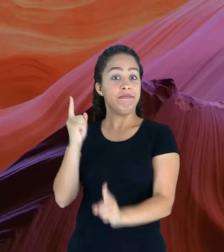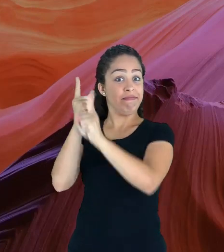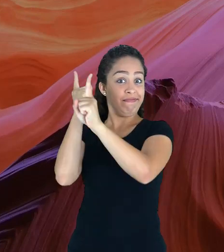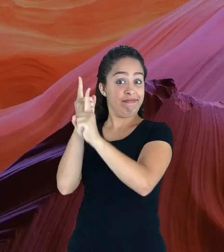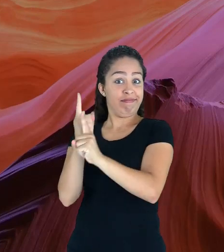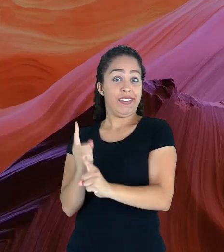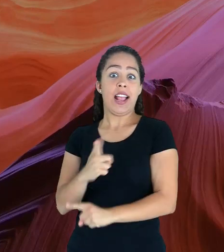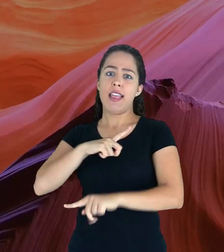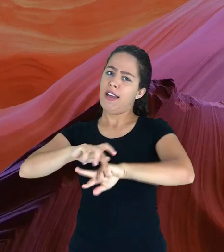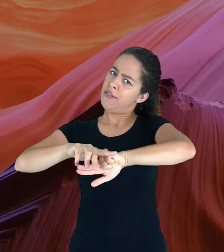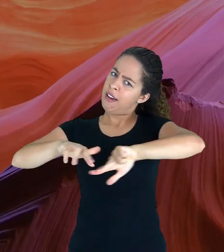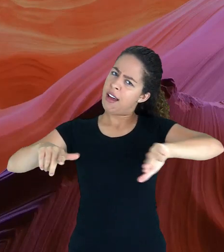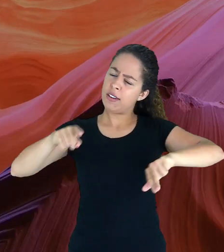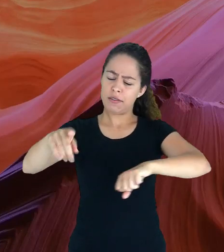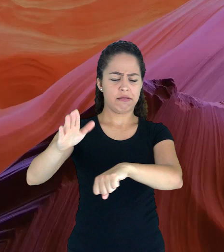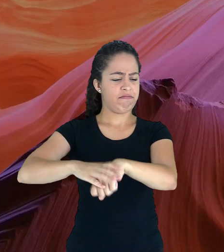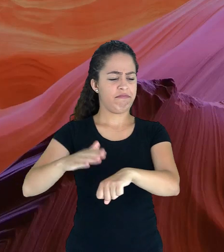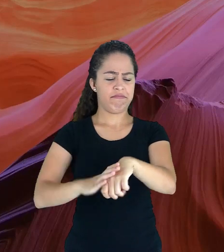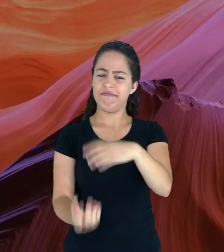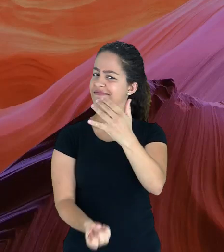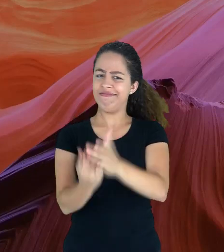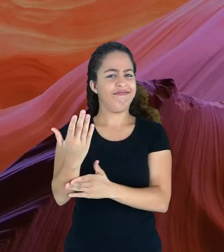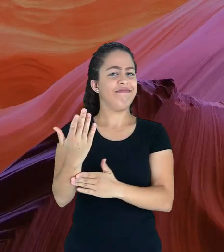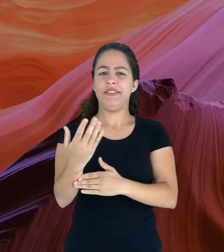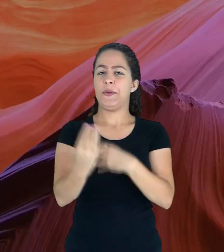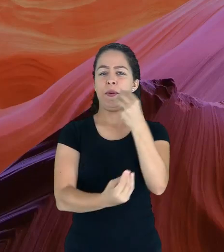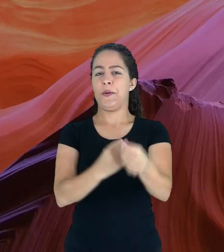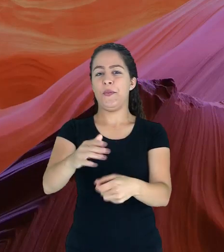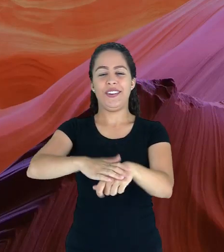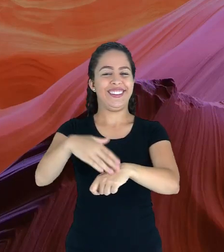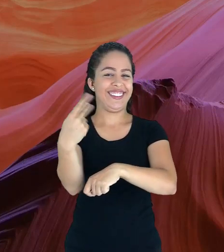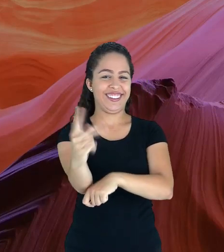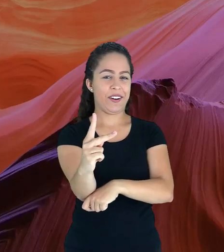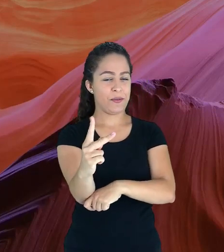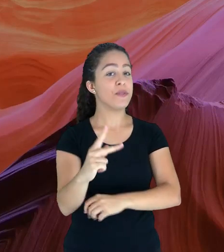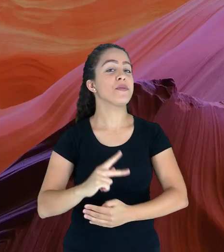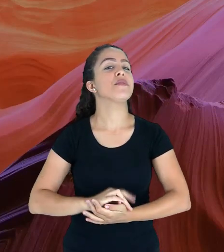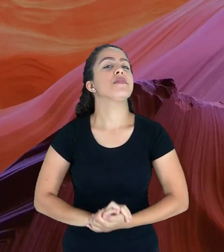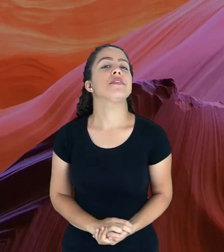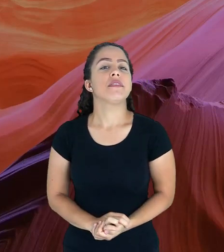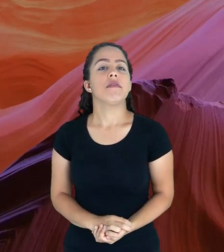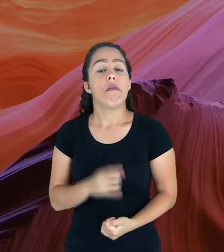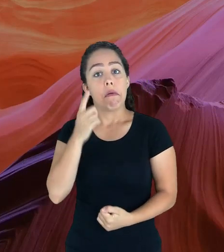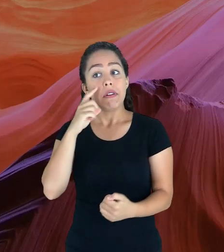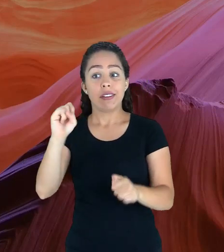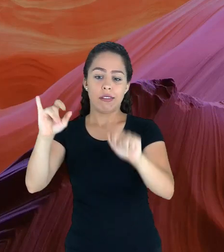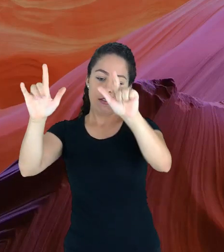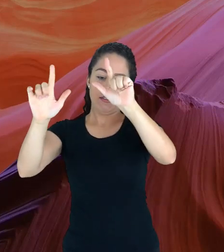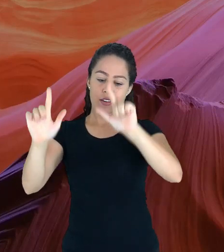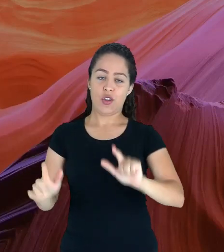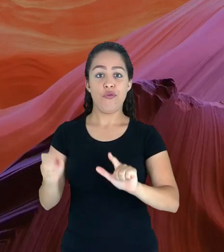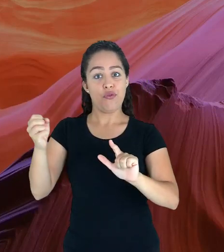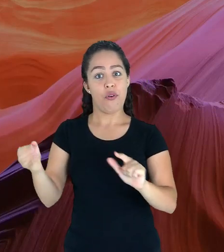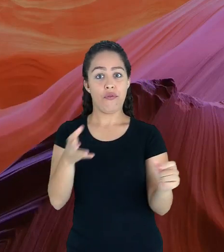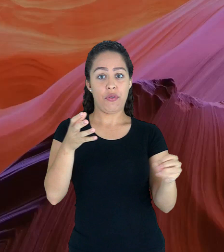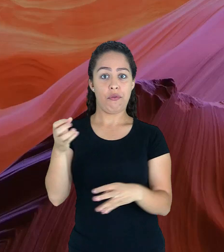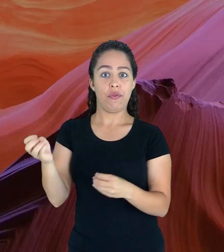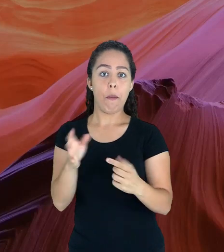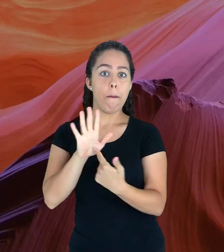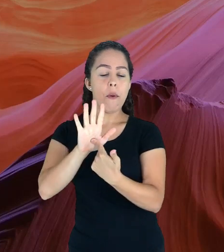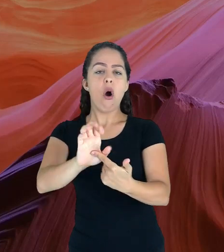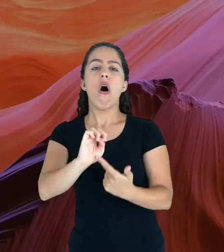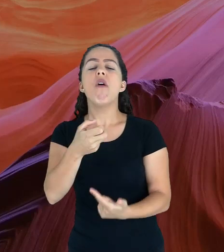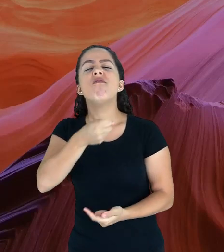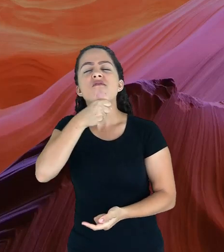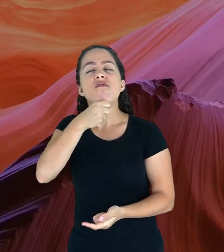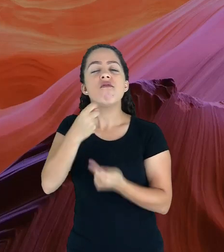tem quais os posts que aparecem primeiro, se são os mais novos ou os mais velhos.